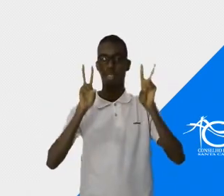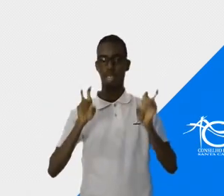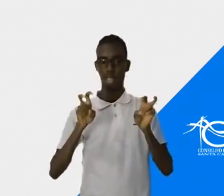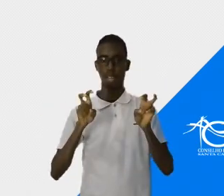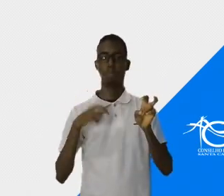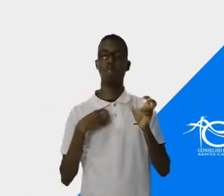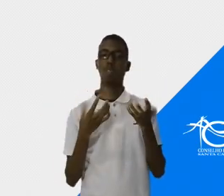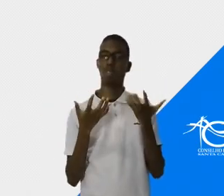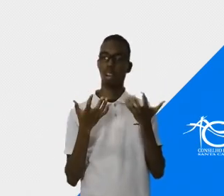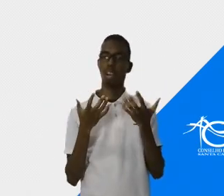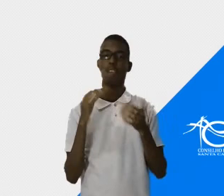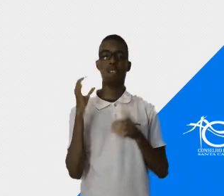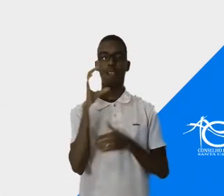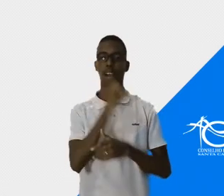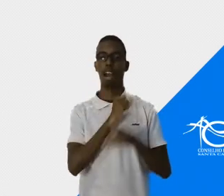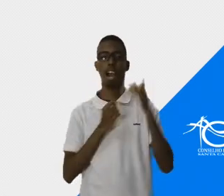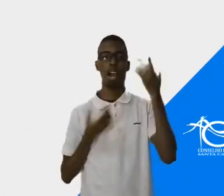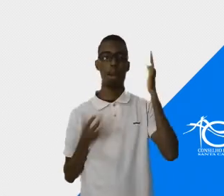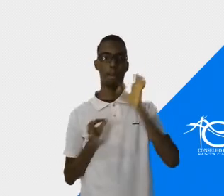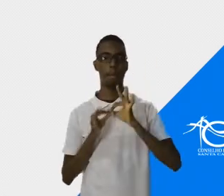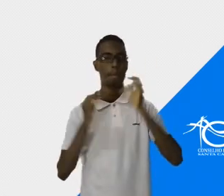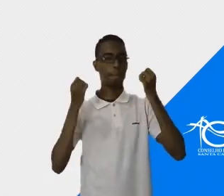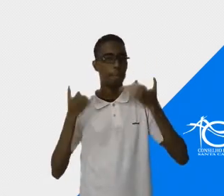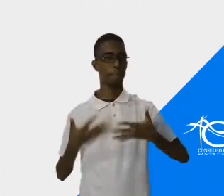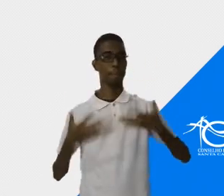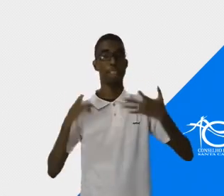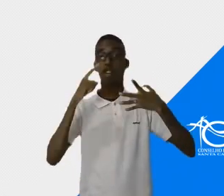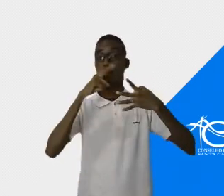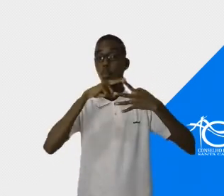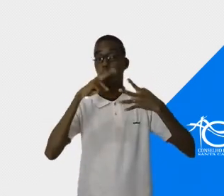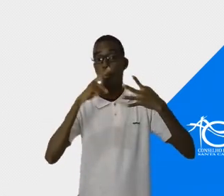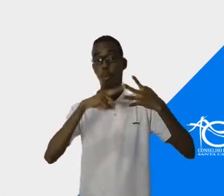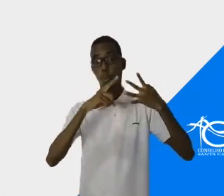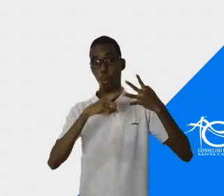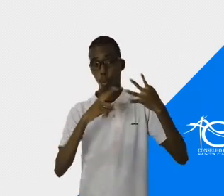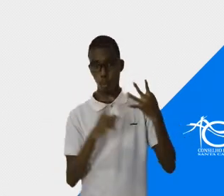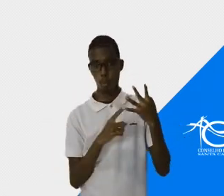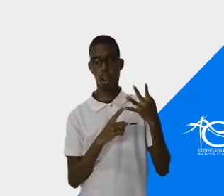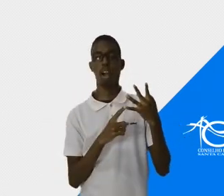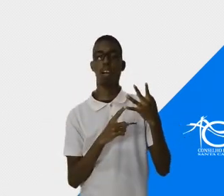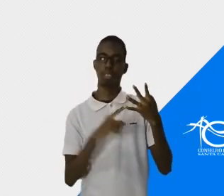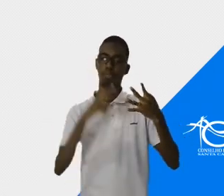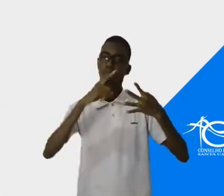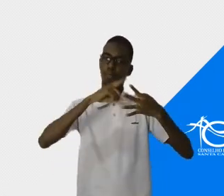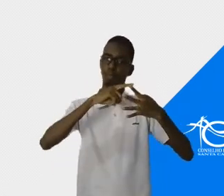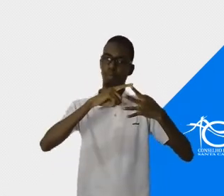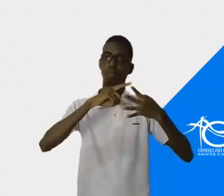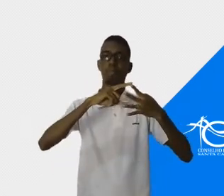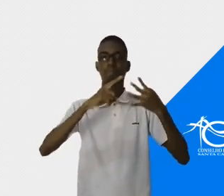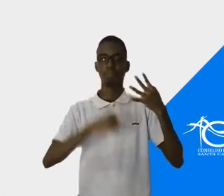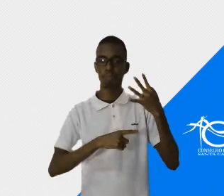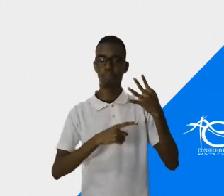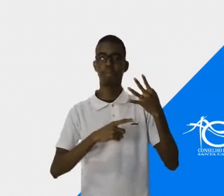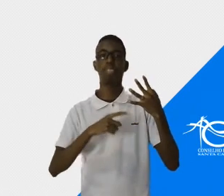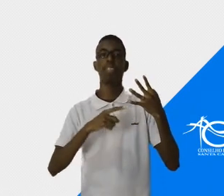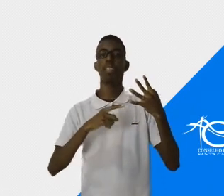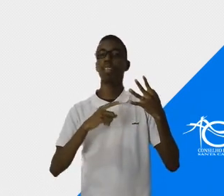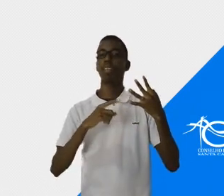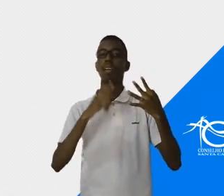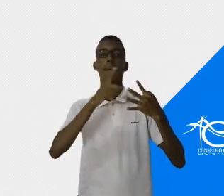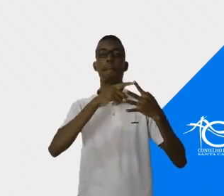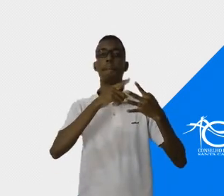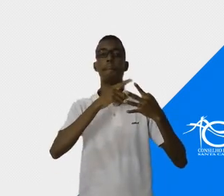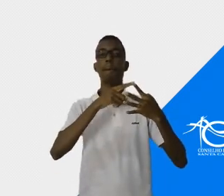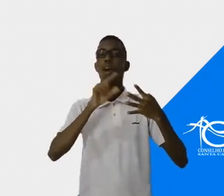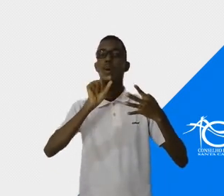isso, eu vou abordar em quatro tópicos, tá? Eu vou me propor a falar desse tema, primeiramente, falando sobre a necessidade da